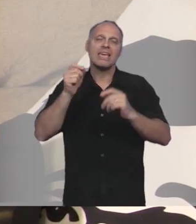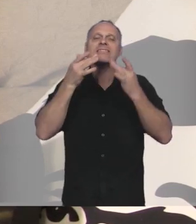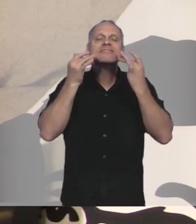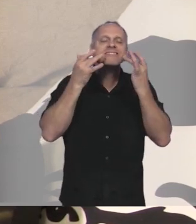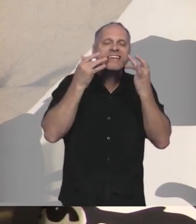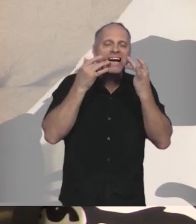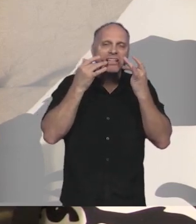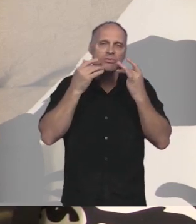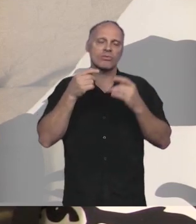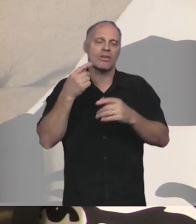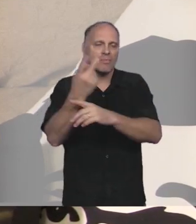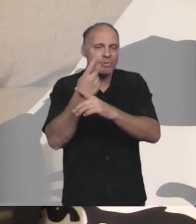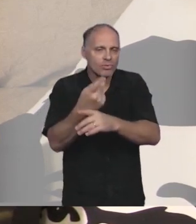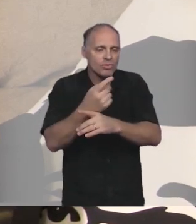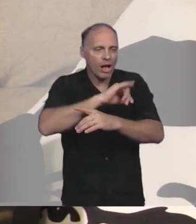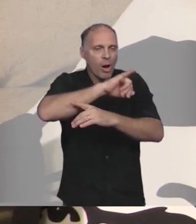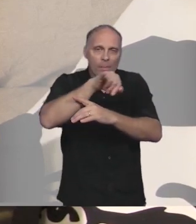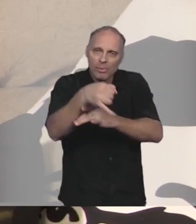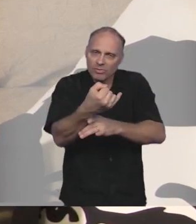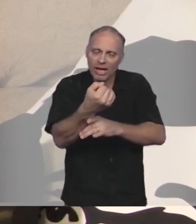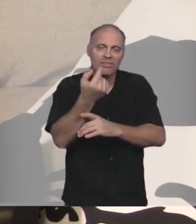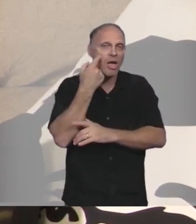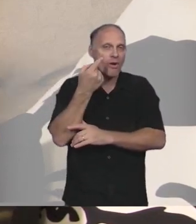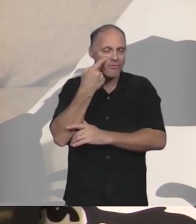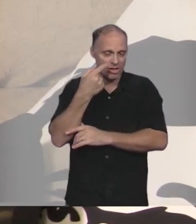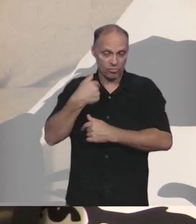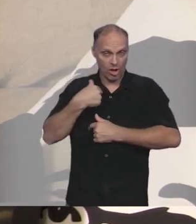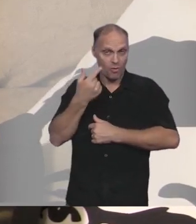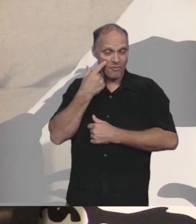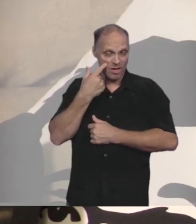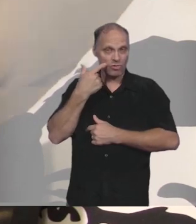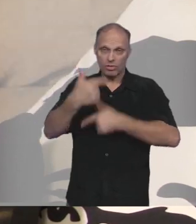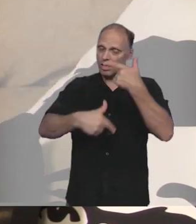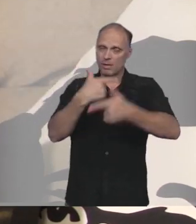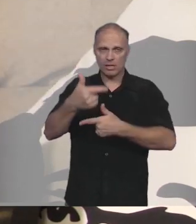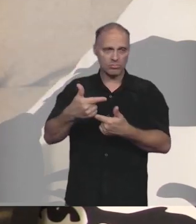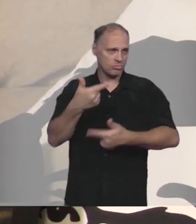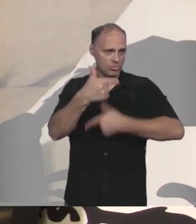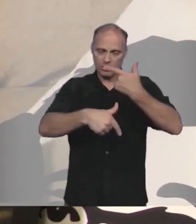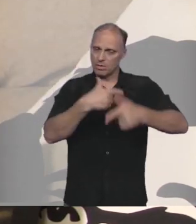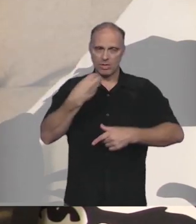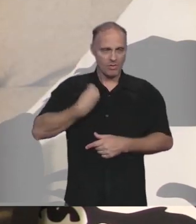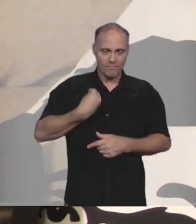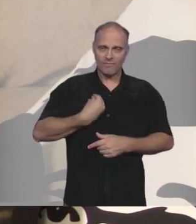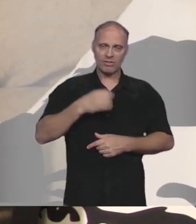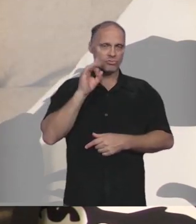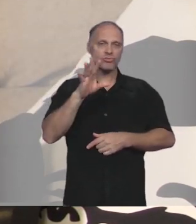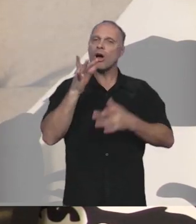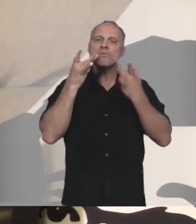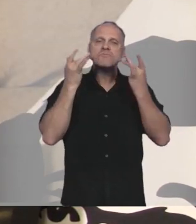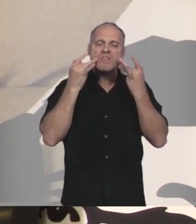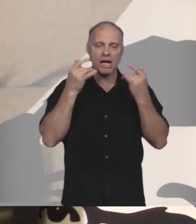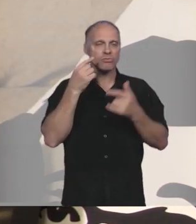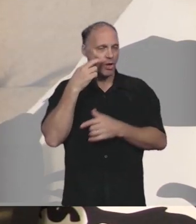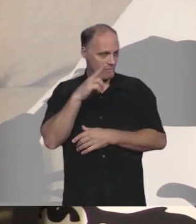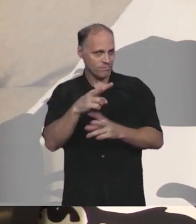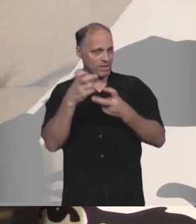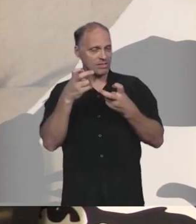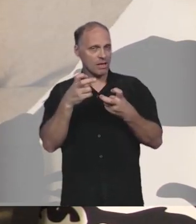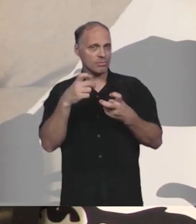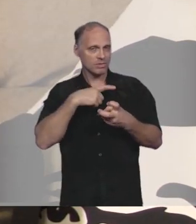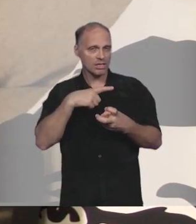vejo trabalhando, vivendo de teatro, pode não estar rico, mas enfim,